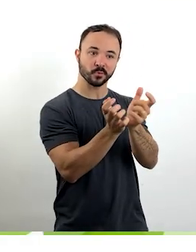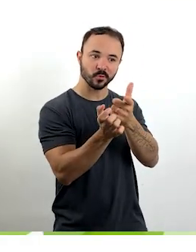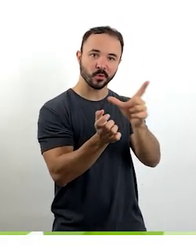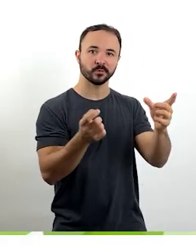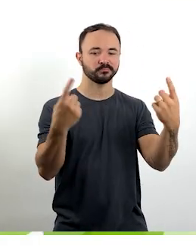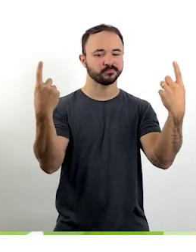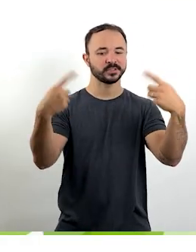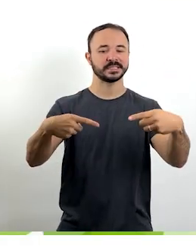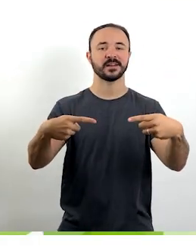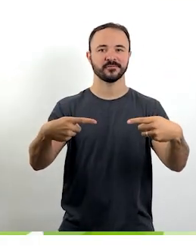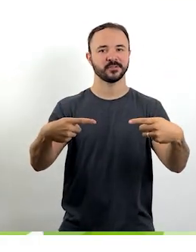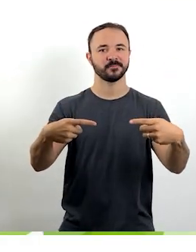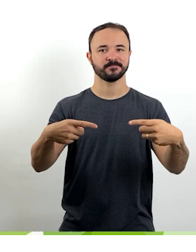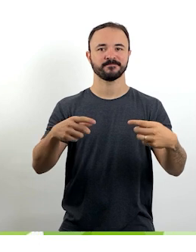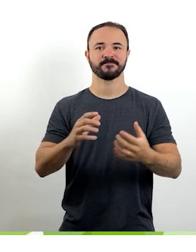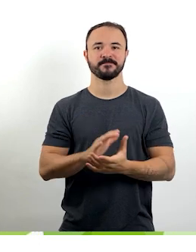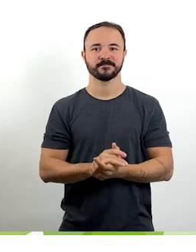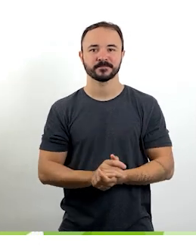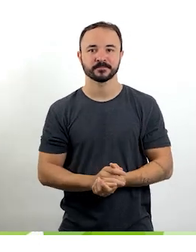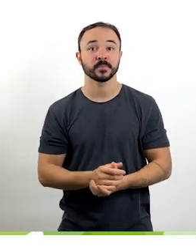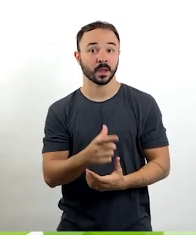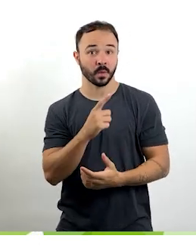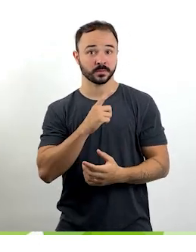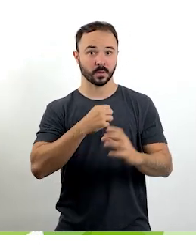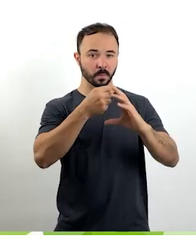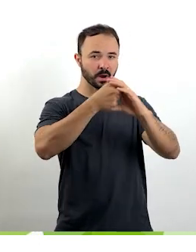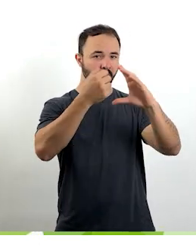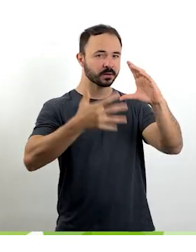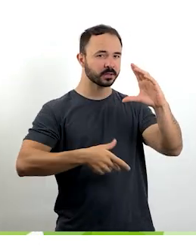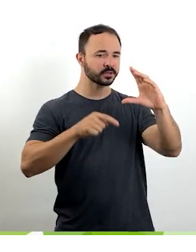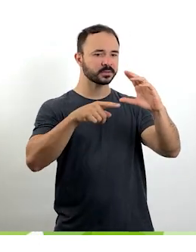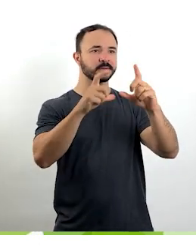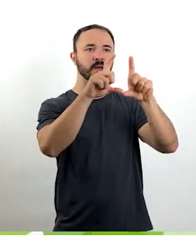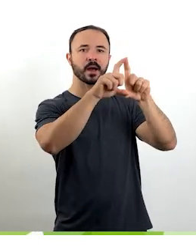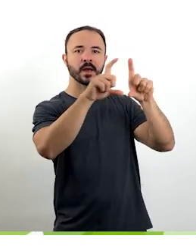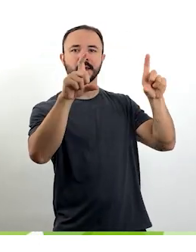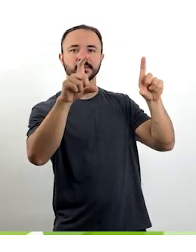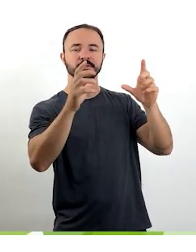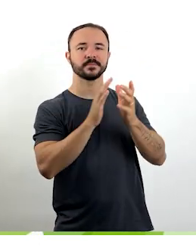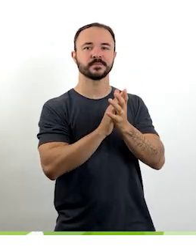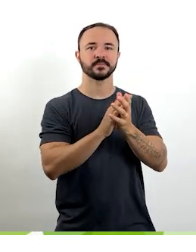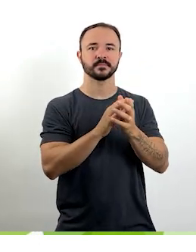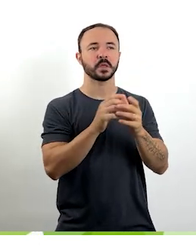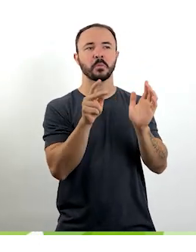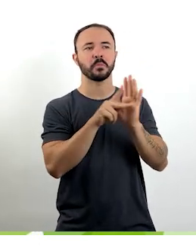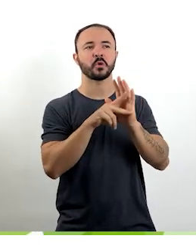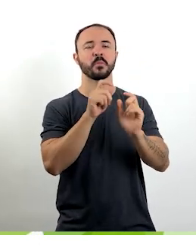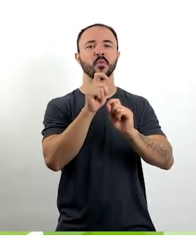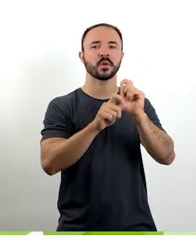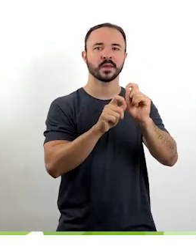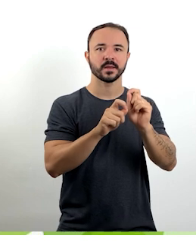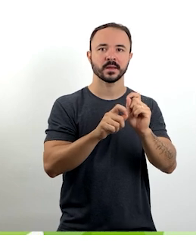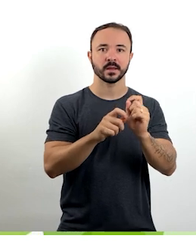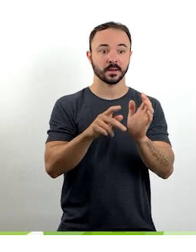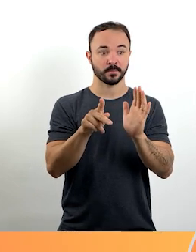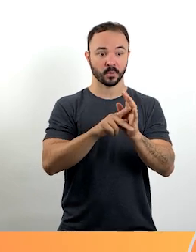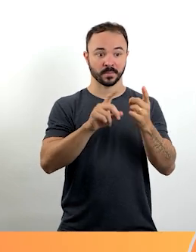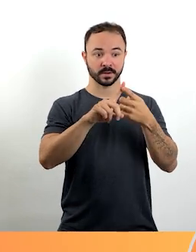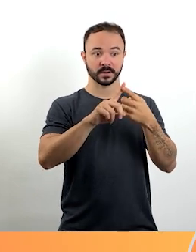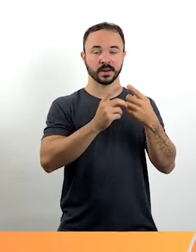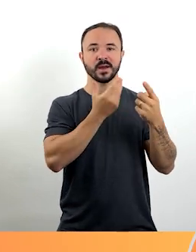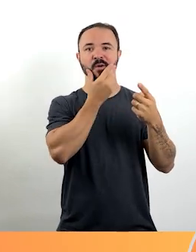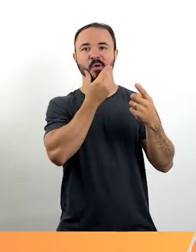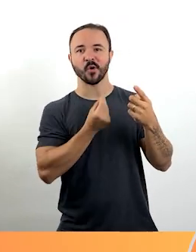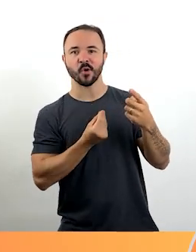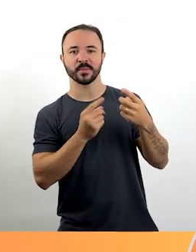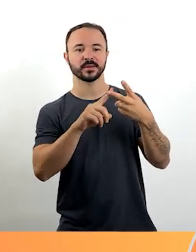aí dentro das redes uma característica comum, tanto para o sexo masculino quanto para o sexo feminino, que é a